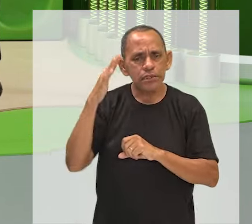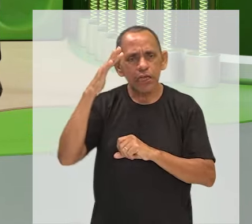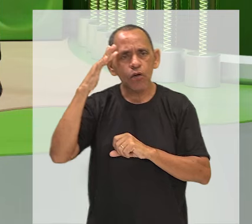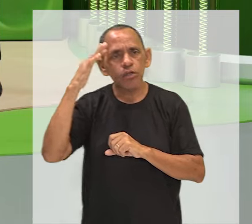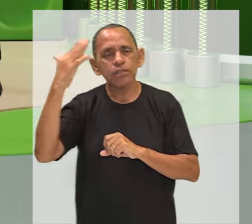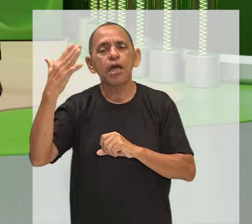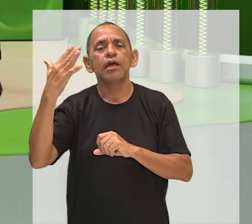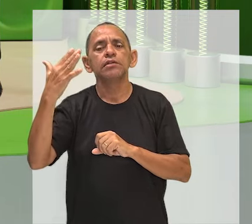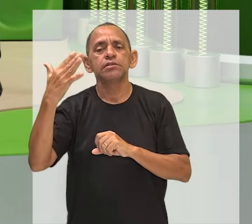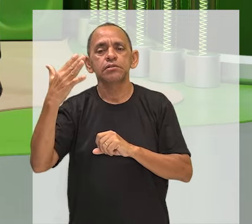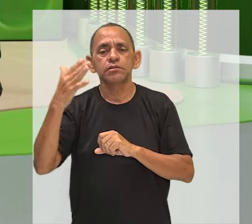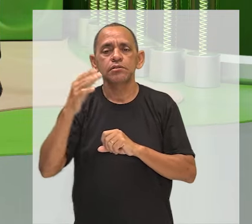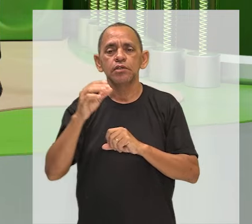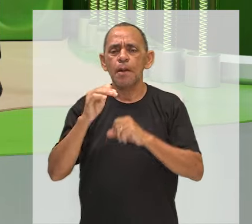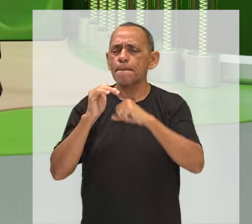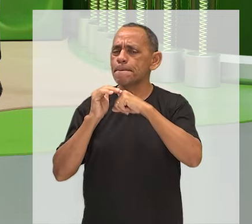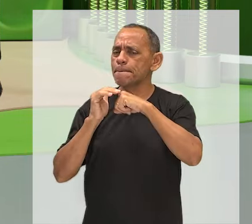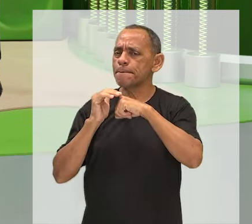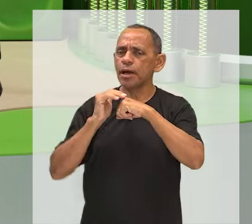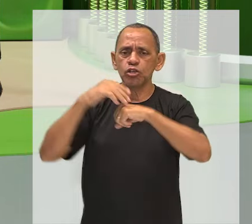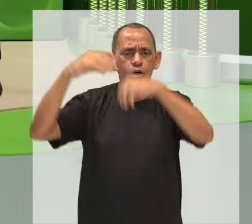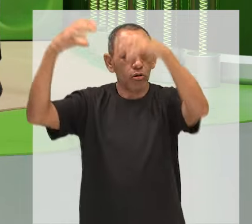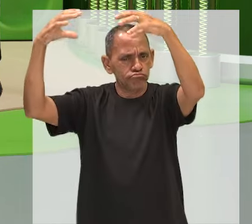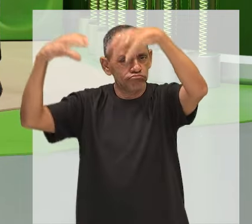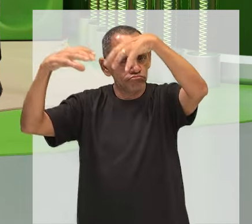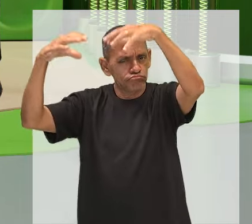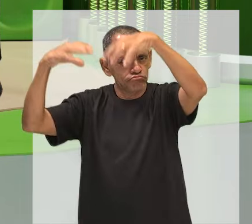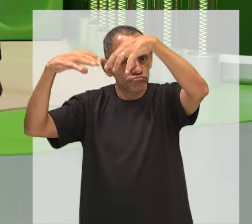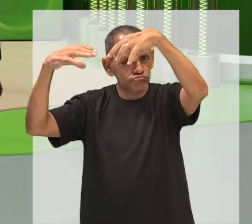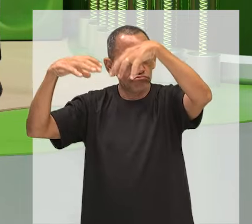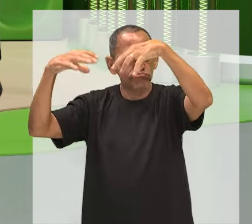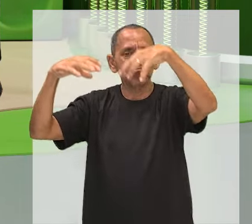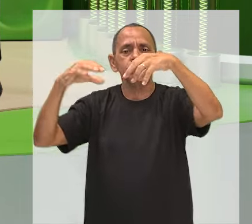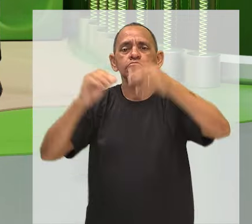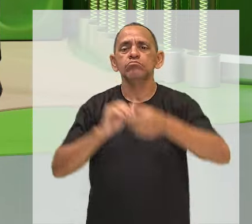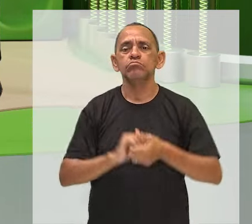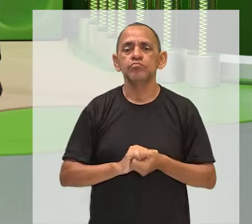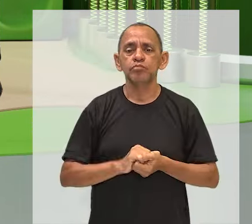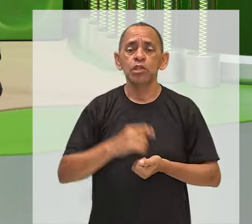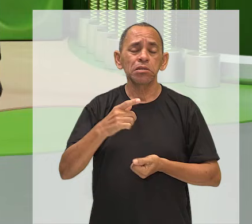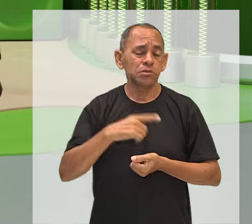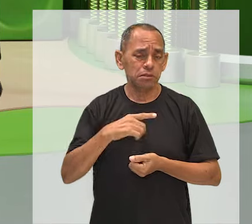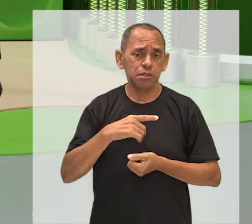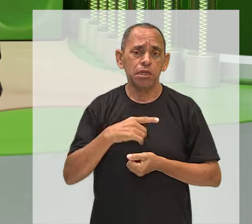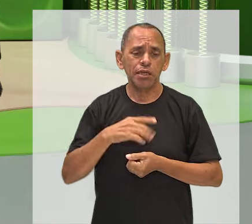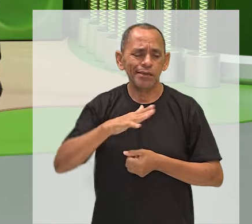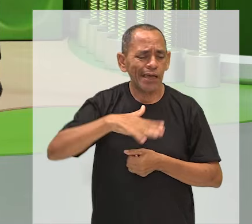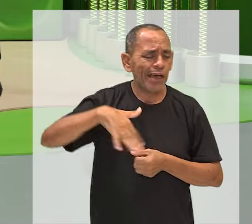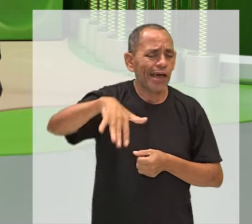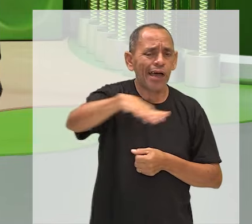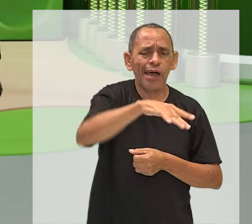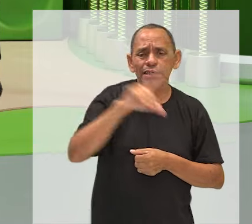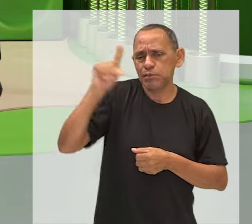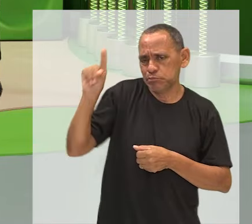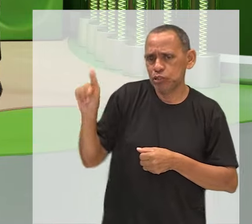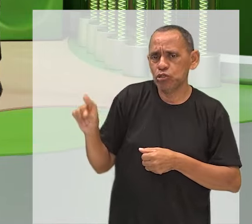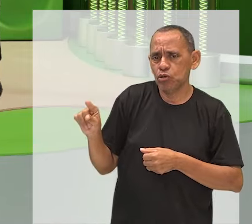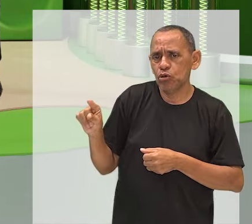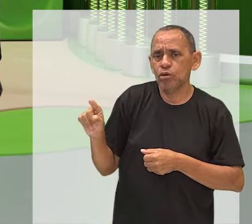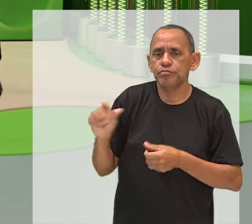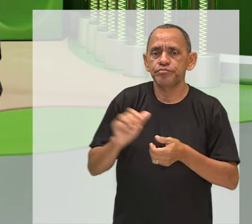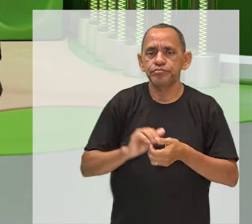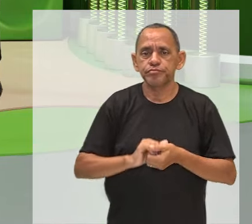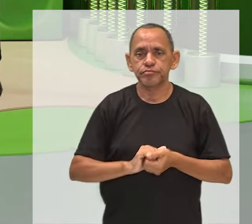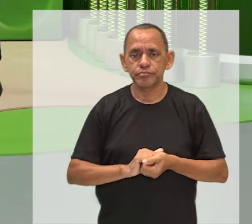ocorre um maior índice de pluviosidade. E se você observar, existe pouca área territorial. A gente está vendo aí, olha, bastante